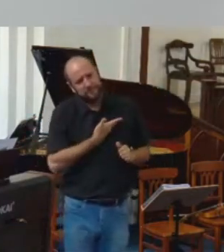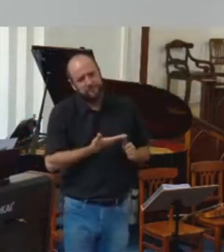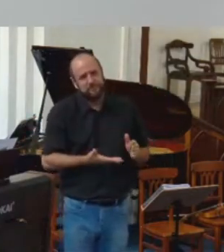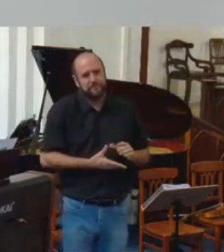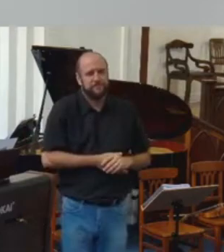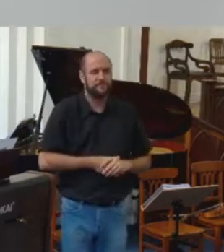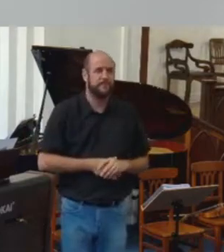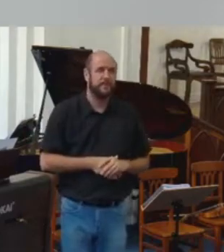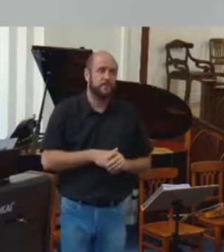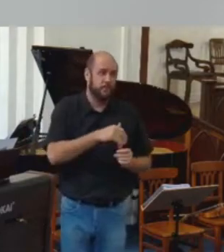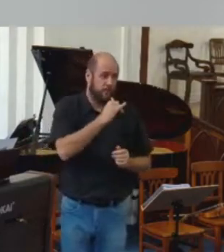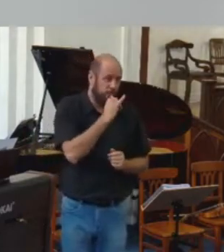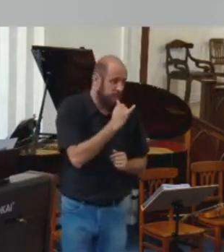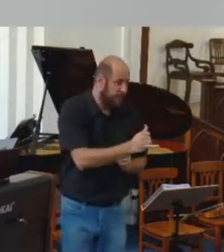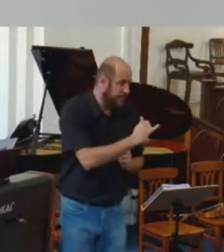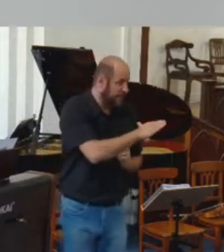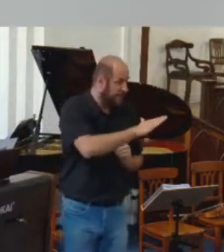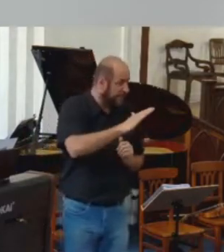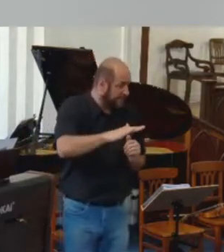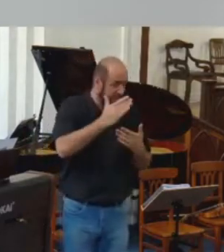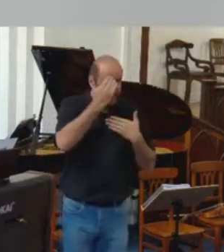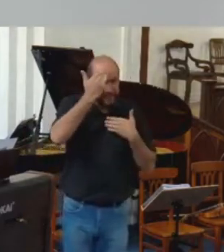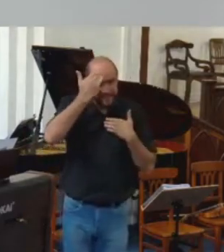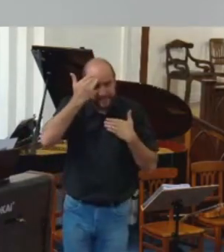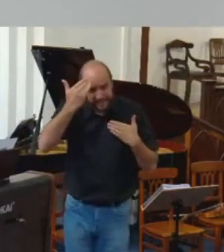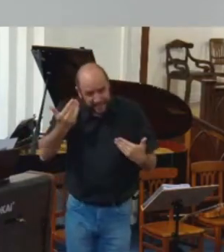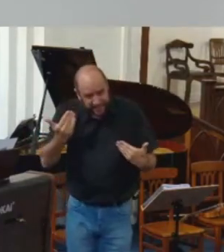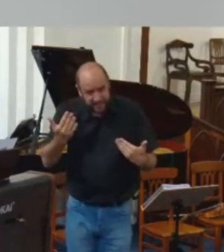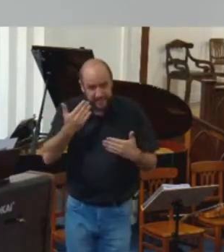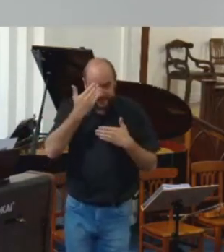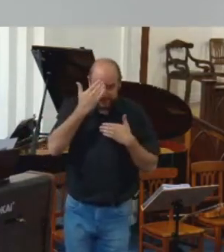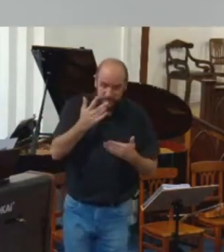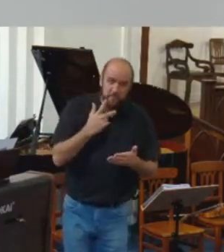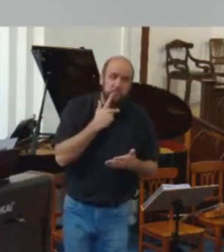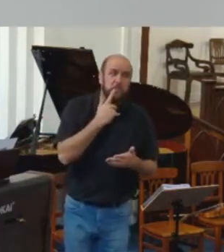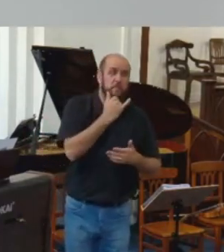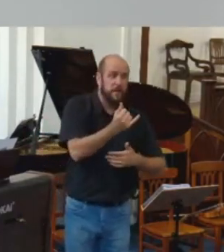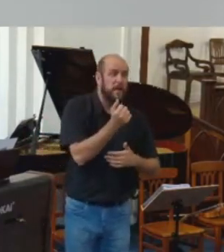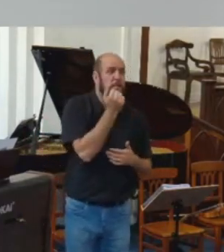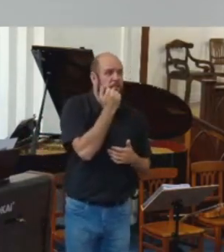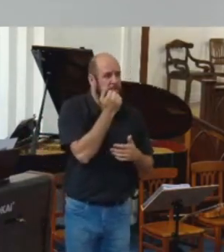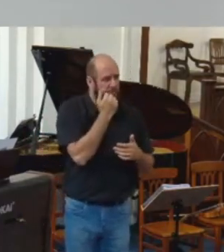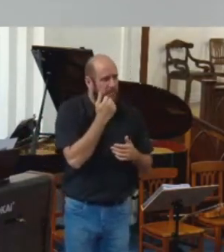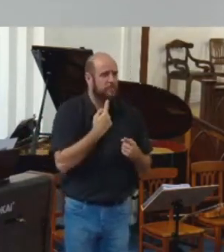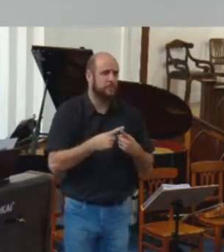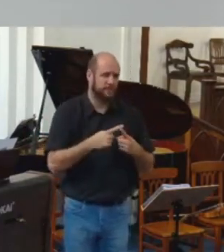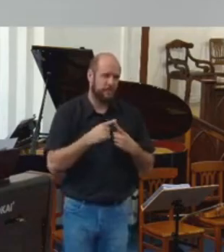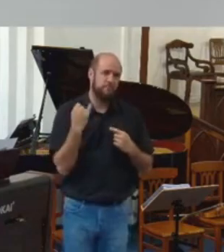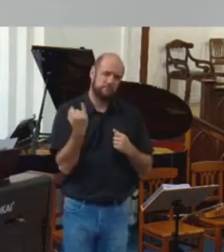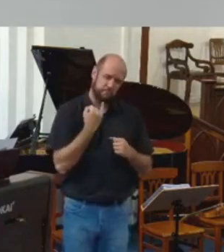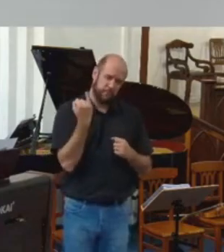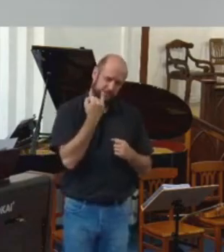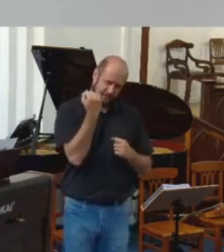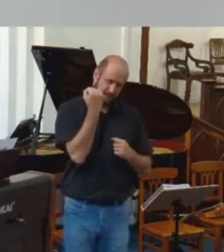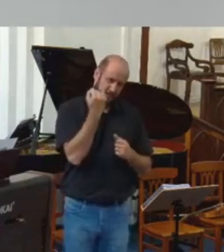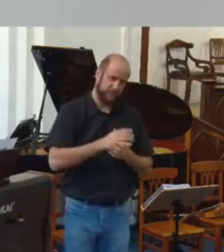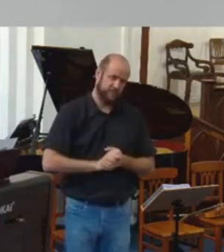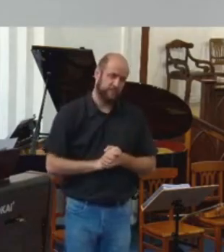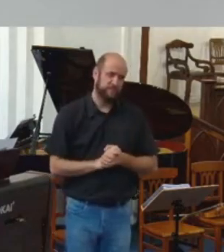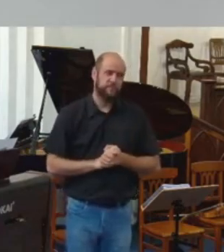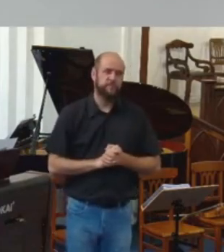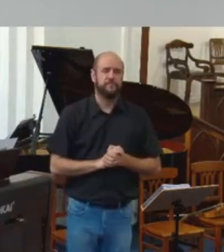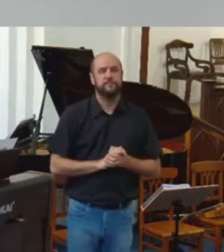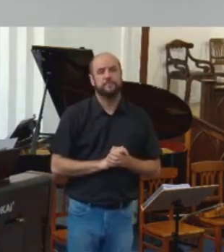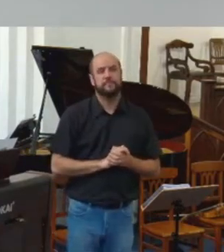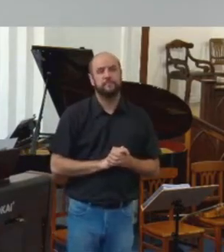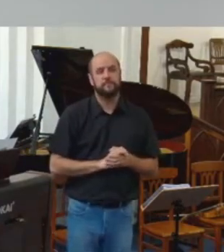Então, eu sempre falo com as crianças, sendo muito agradecido aos pais, porque eu sei da participação dos pais nisso. E